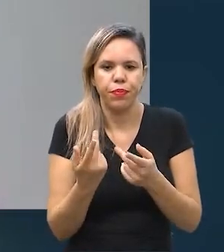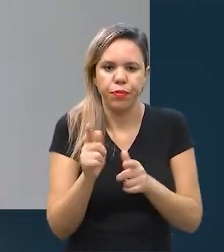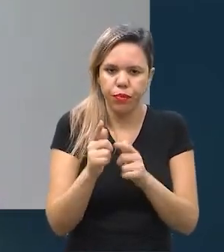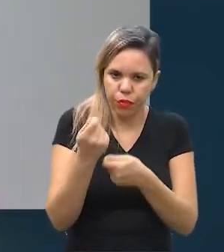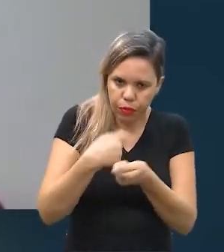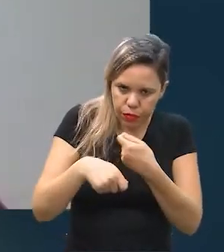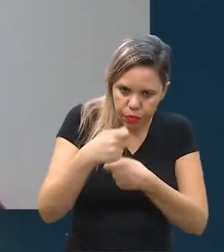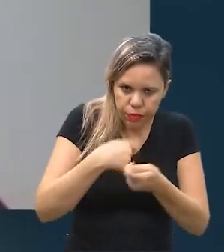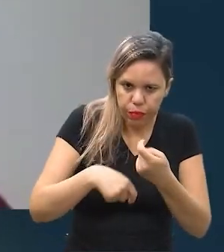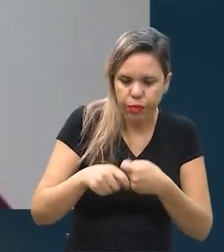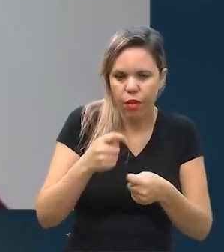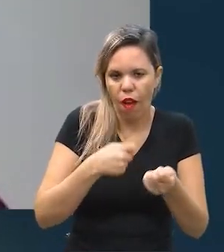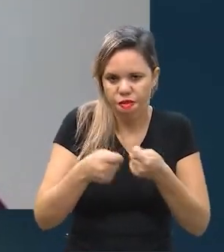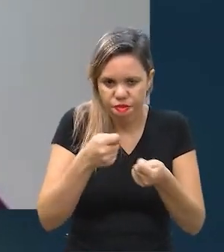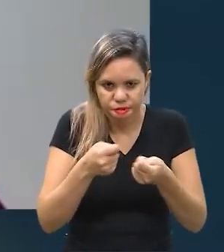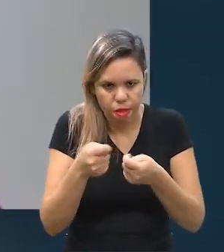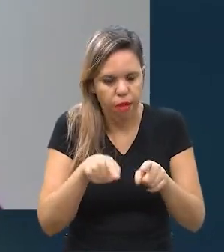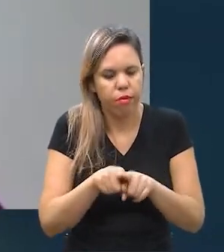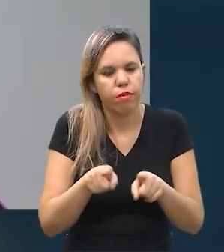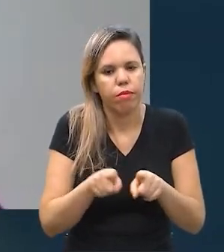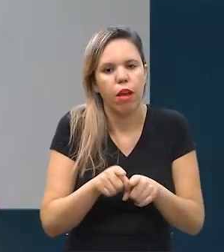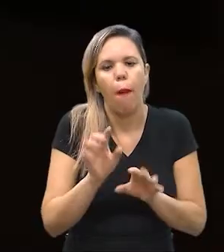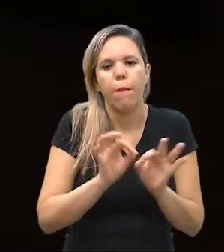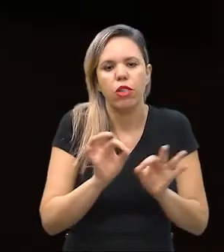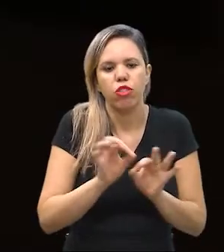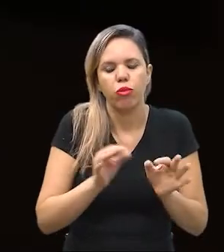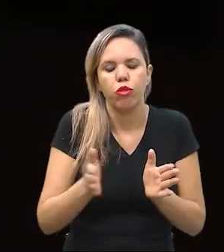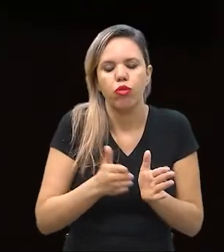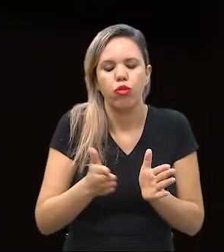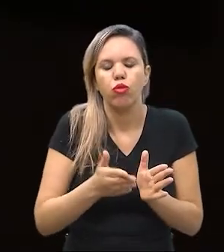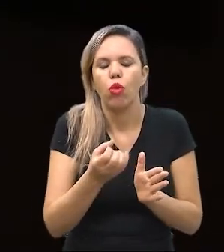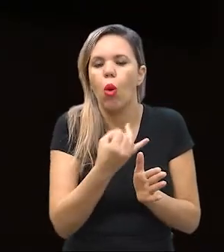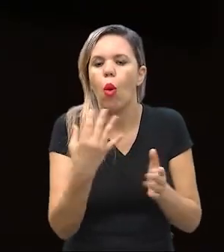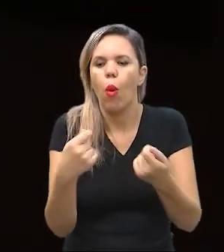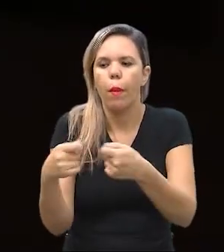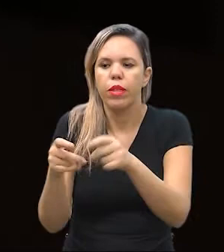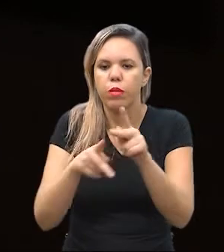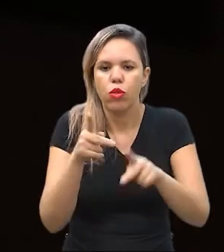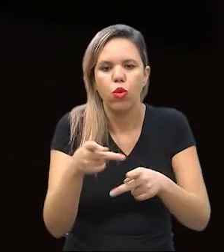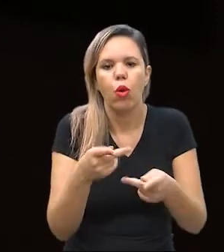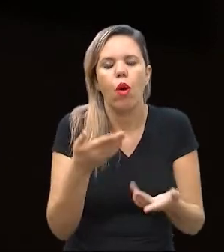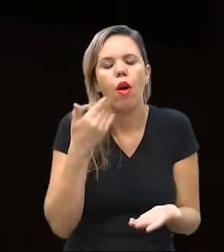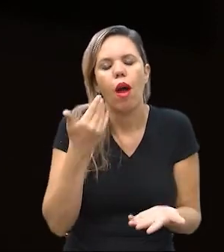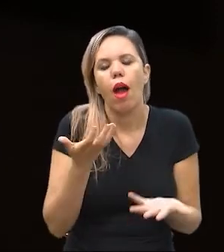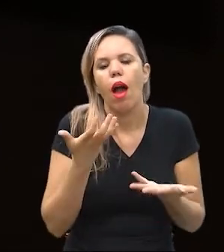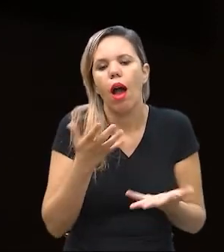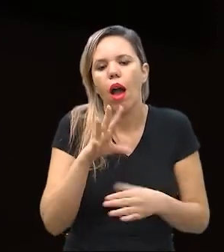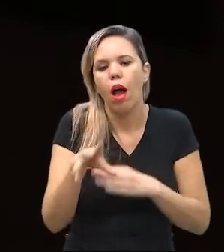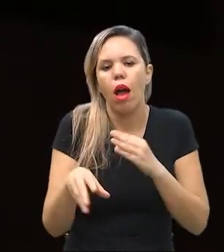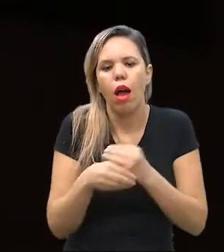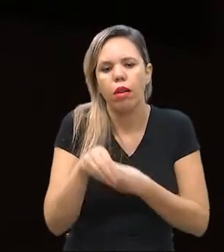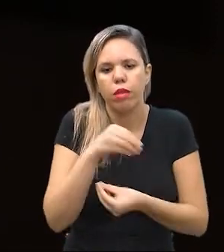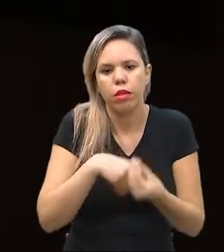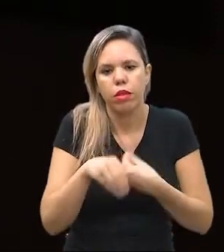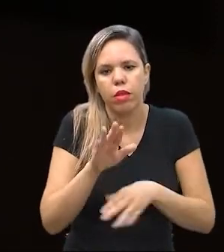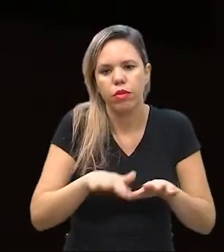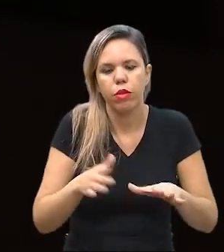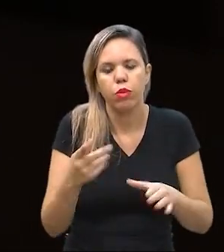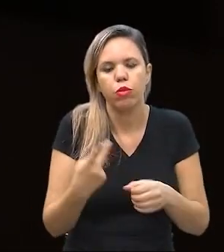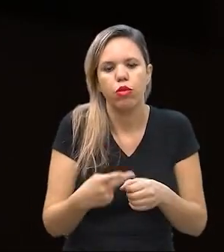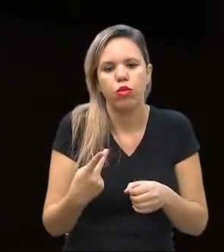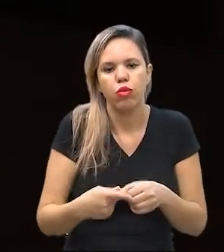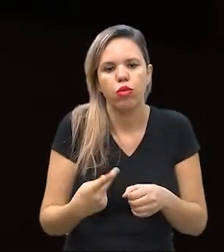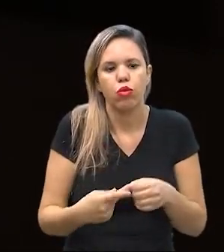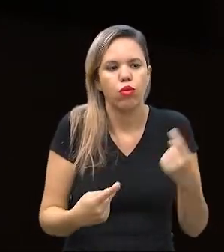do negócio, planejamento da produção, qual é a demanda do mercado, como é que ele pode compor esse mix, porque às vezes ele produz um ou